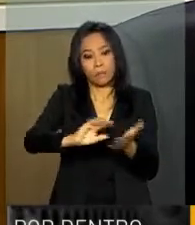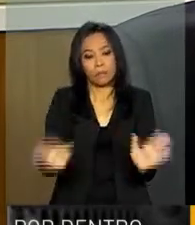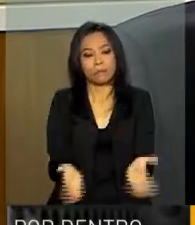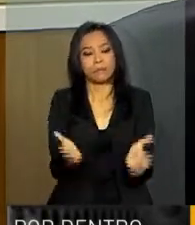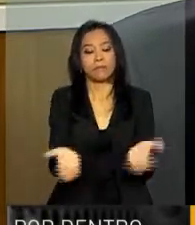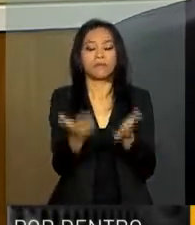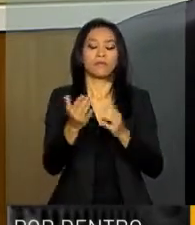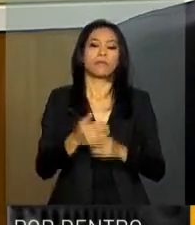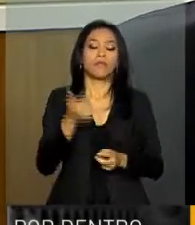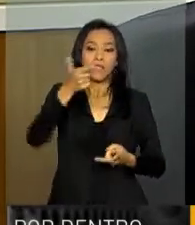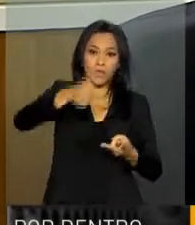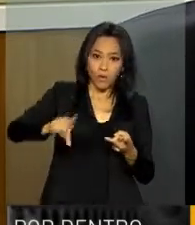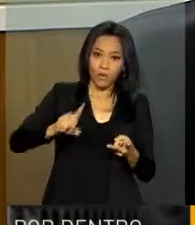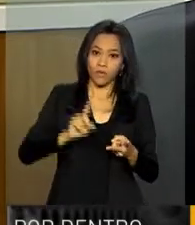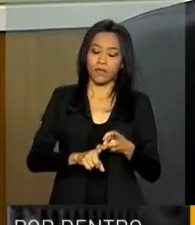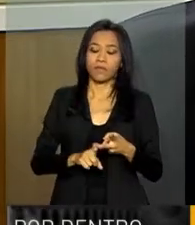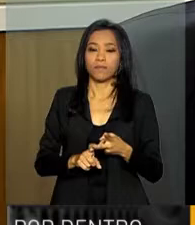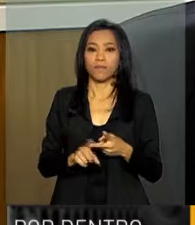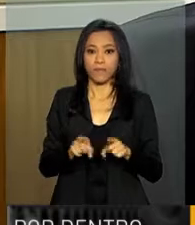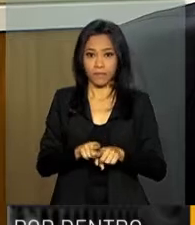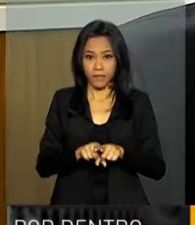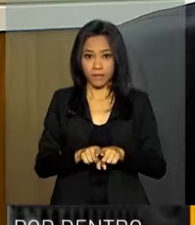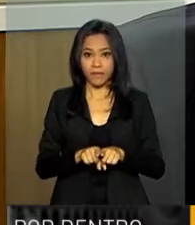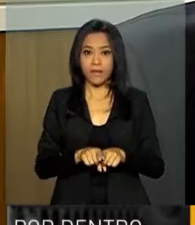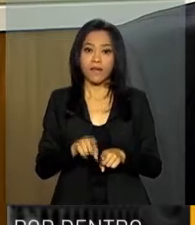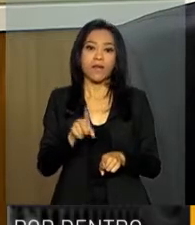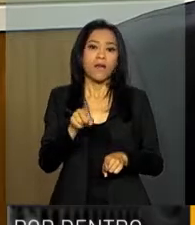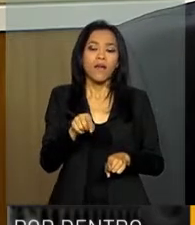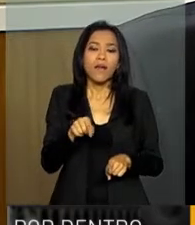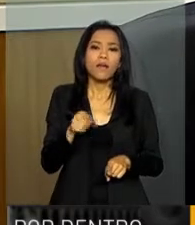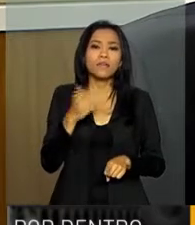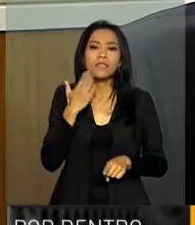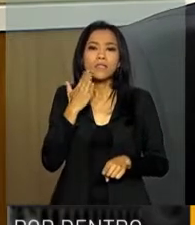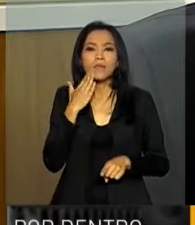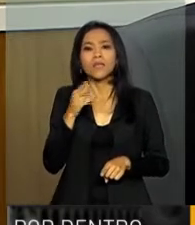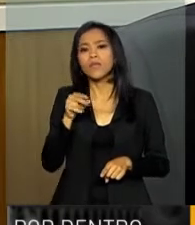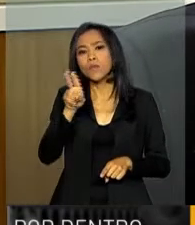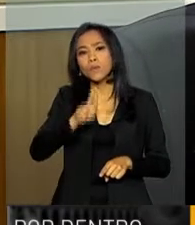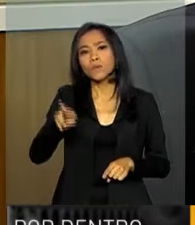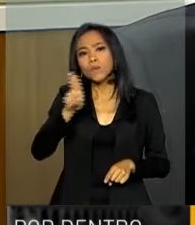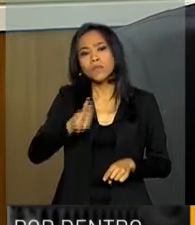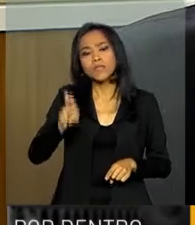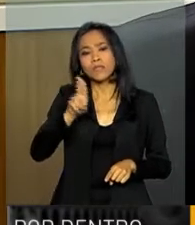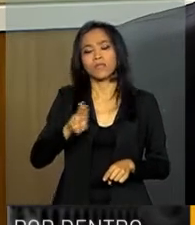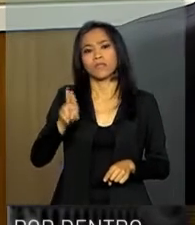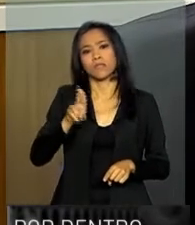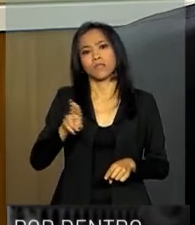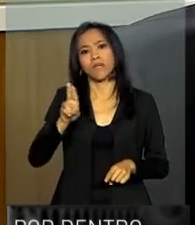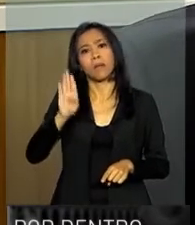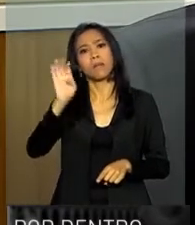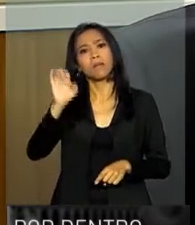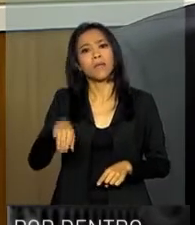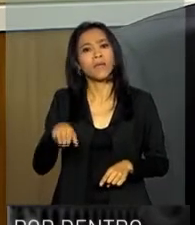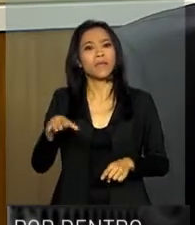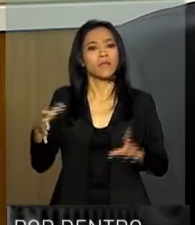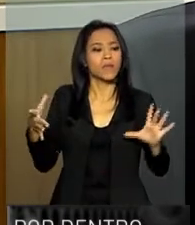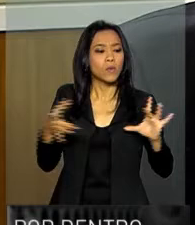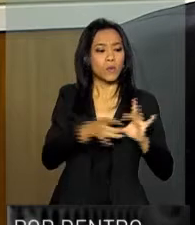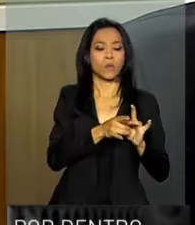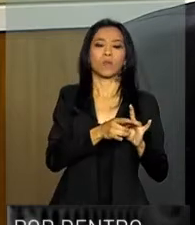e pacificação é do seu uso turístico com os usos é os outros usos comerciais